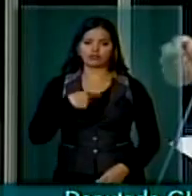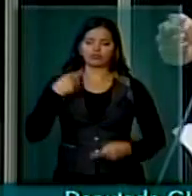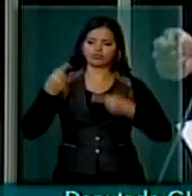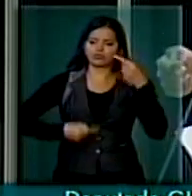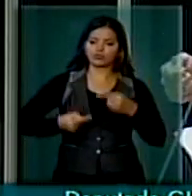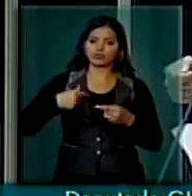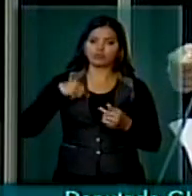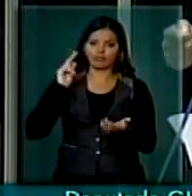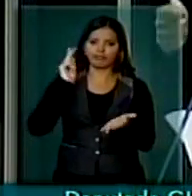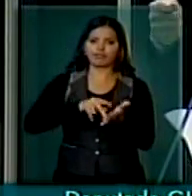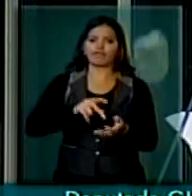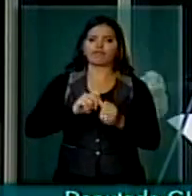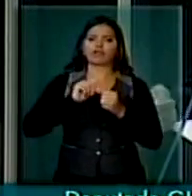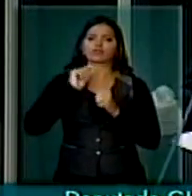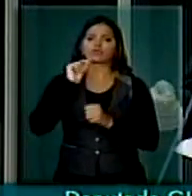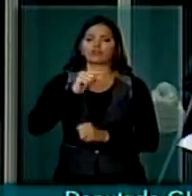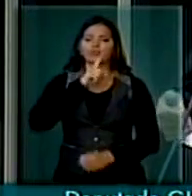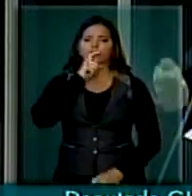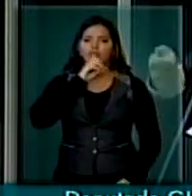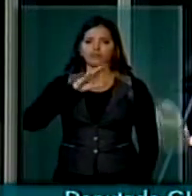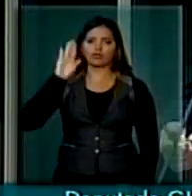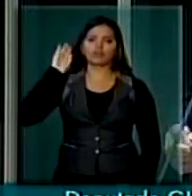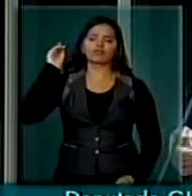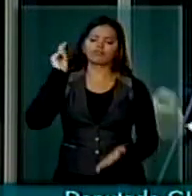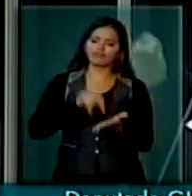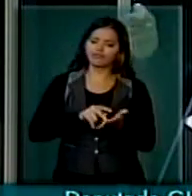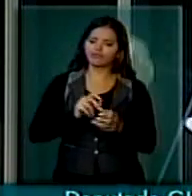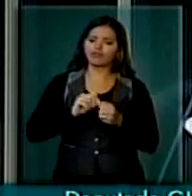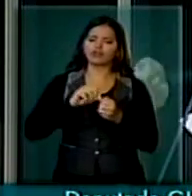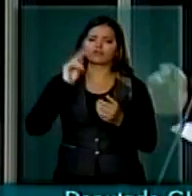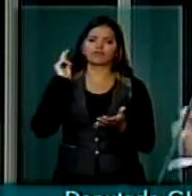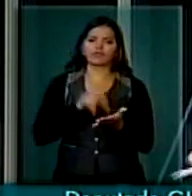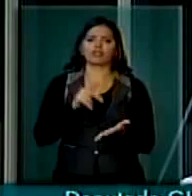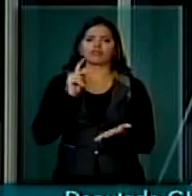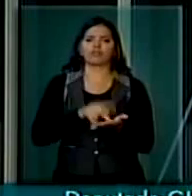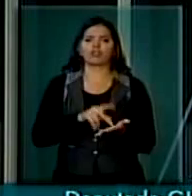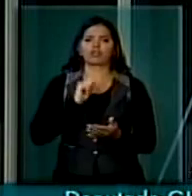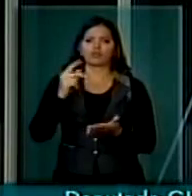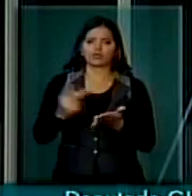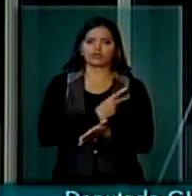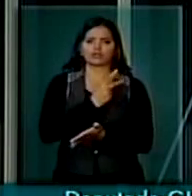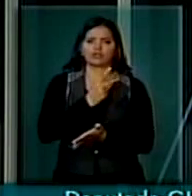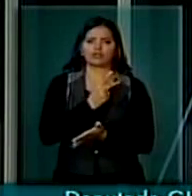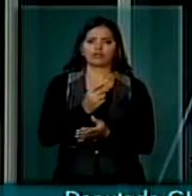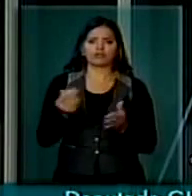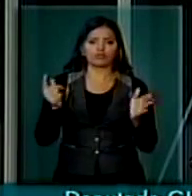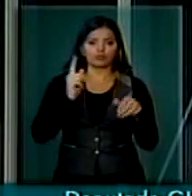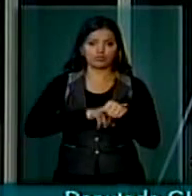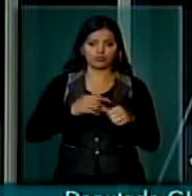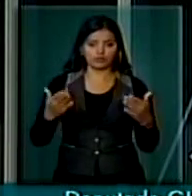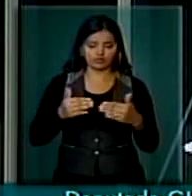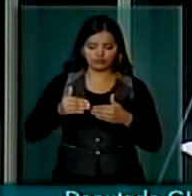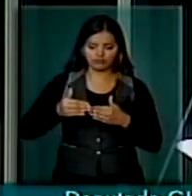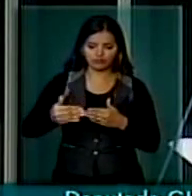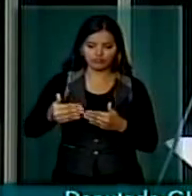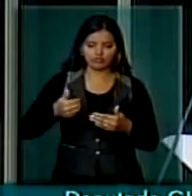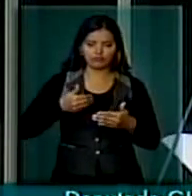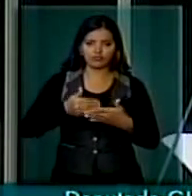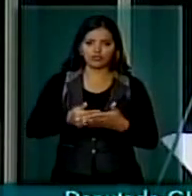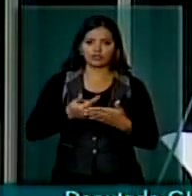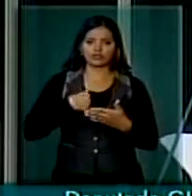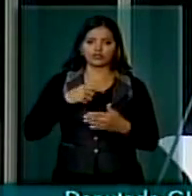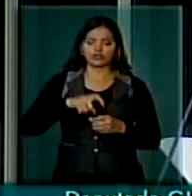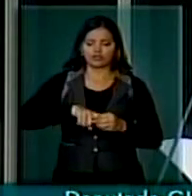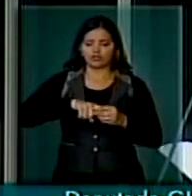prática, da distância do que se promete e do que se efetivamente faz acontecer, no momento em que se aproxima o processo